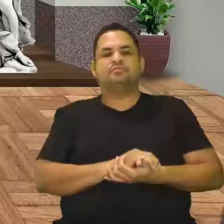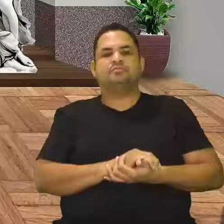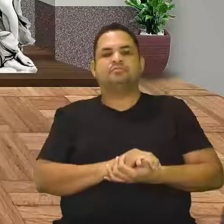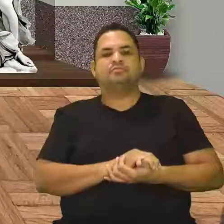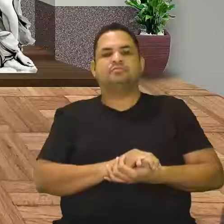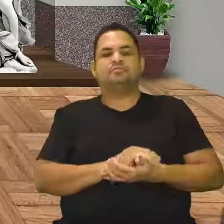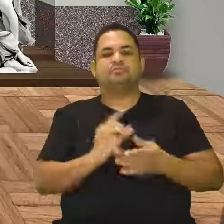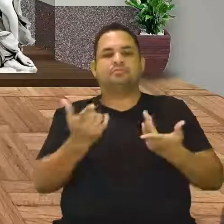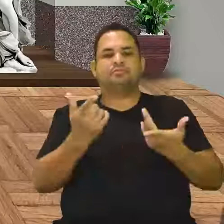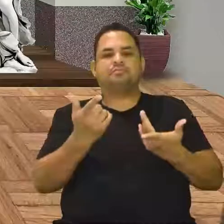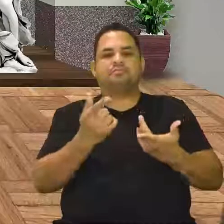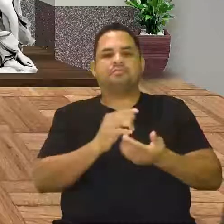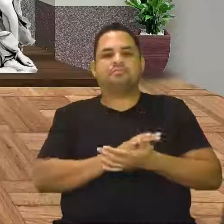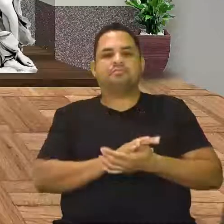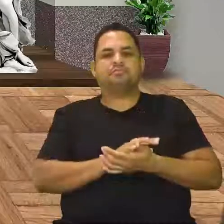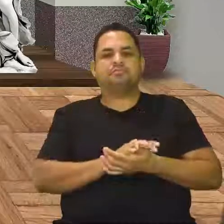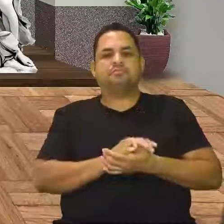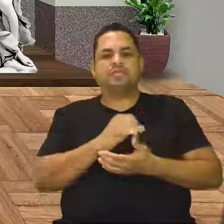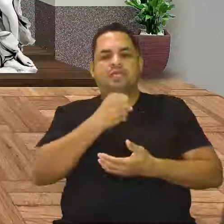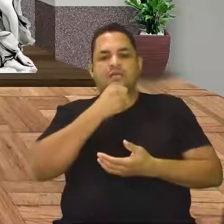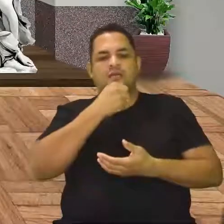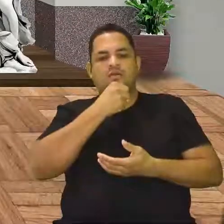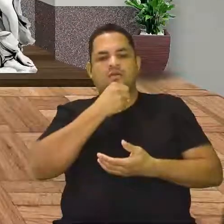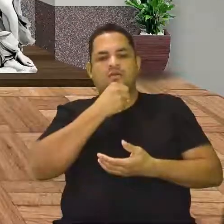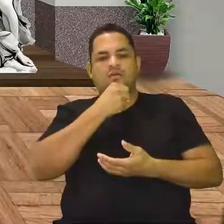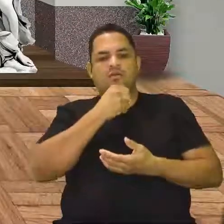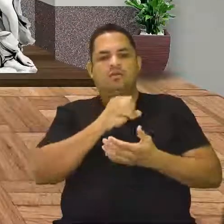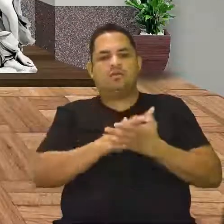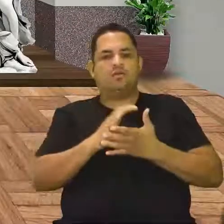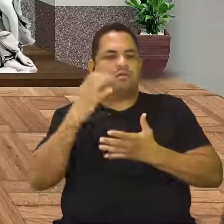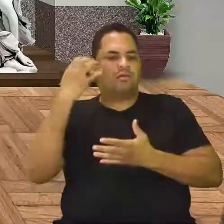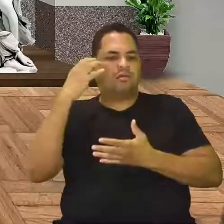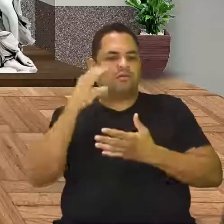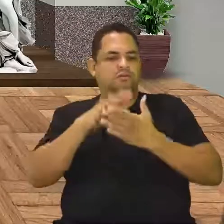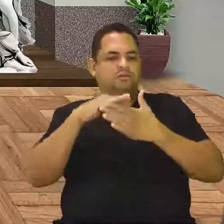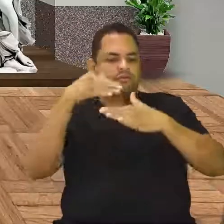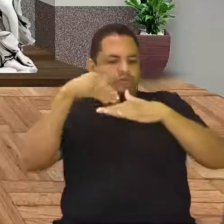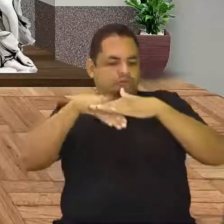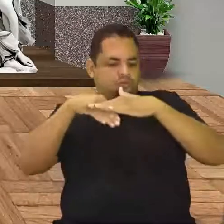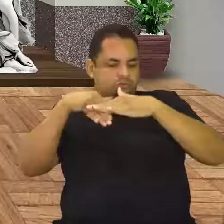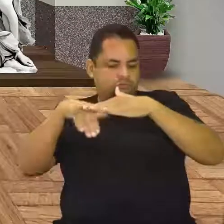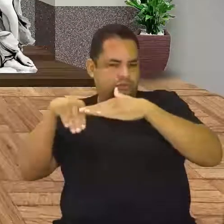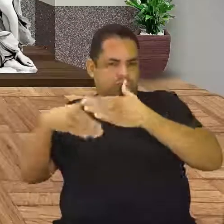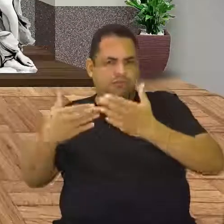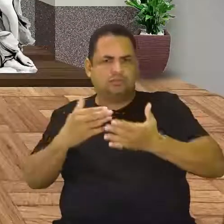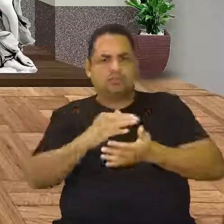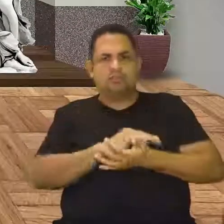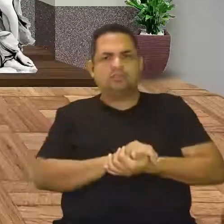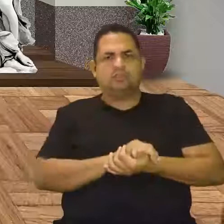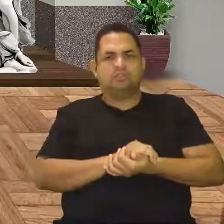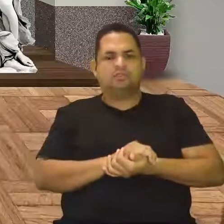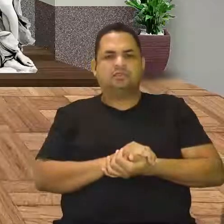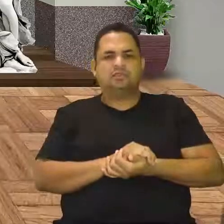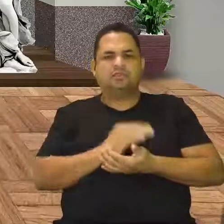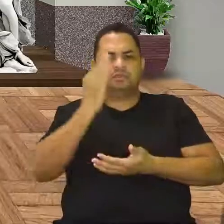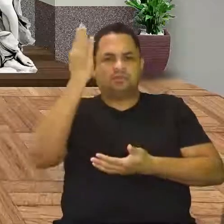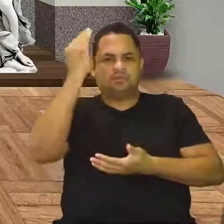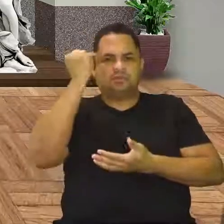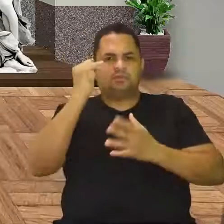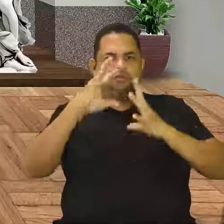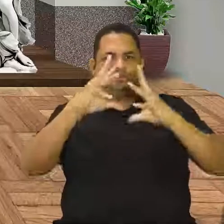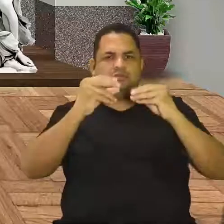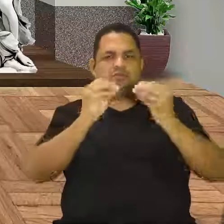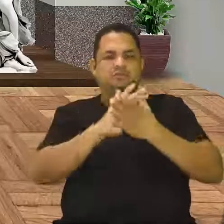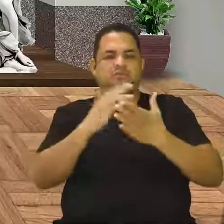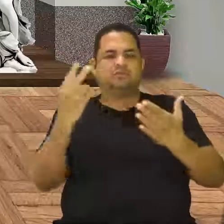Isto é através do rádio escondidos no seu Bunker book ele sabia de